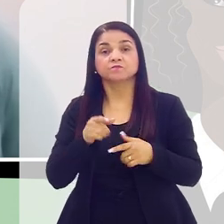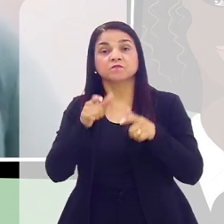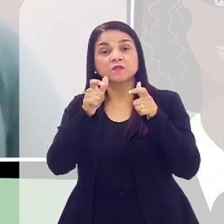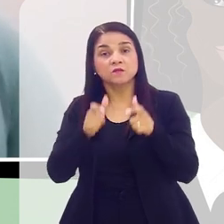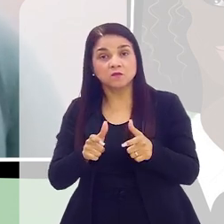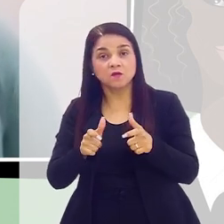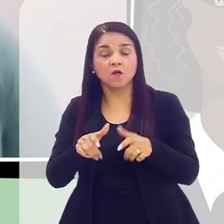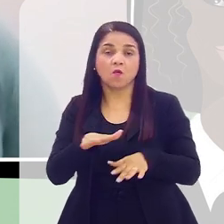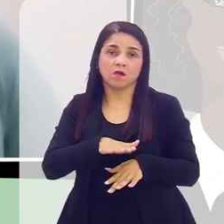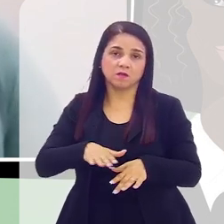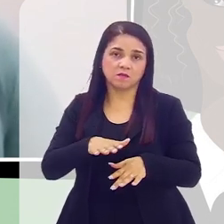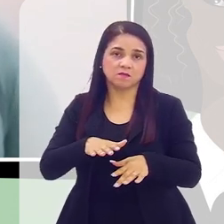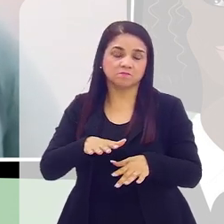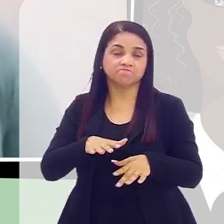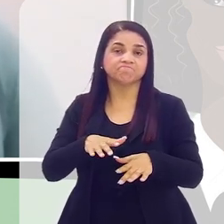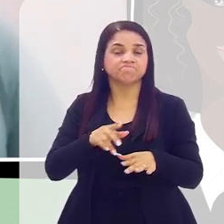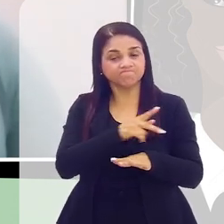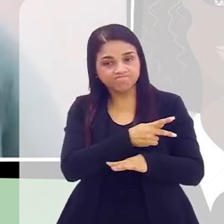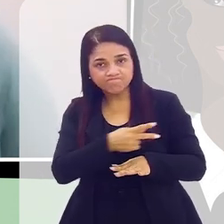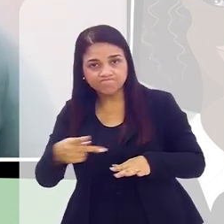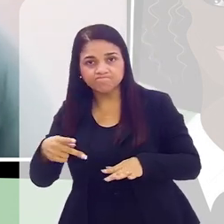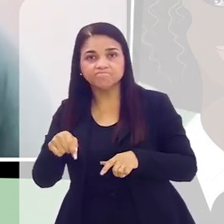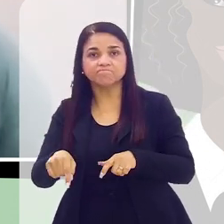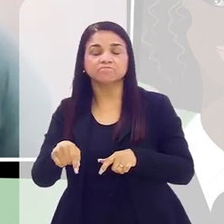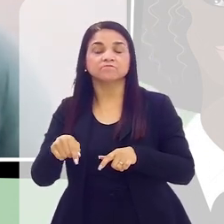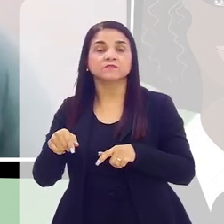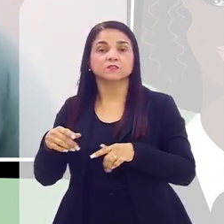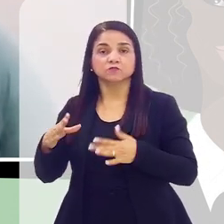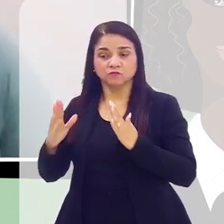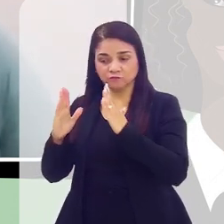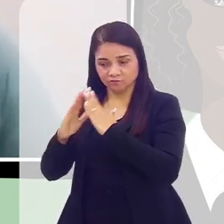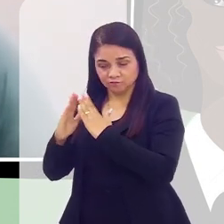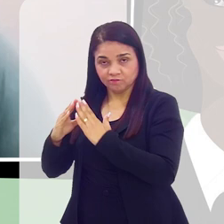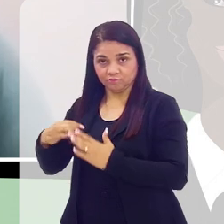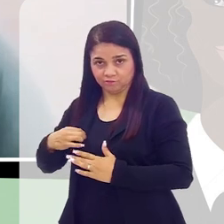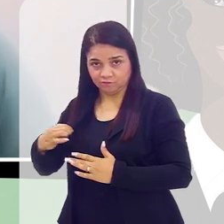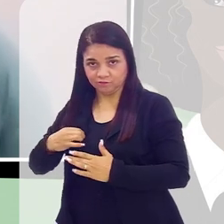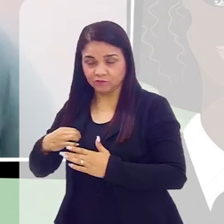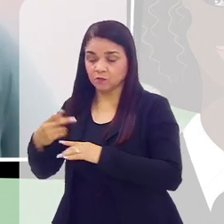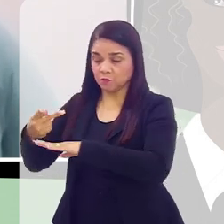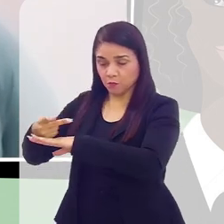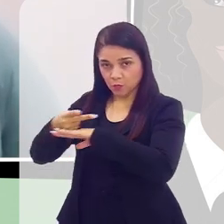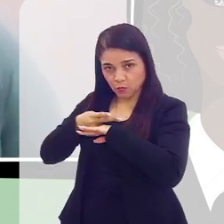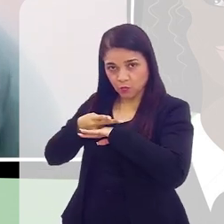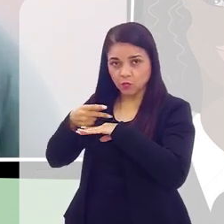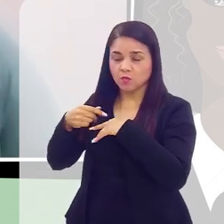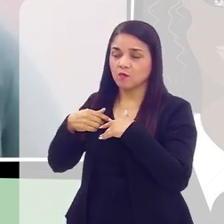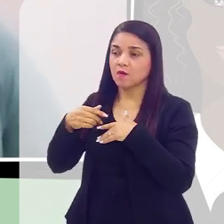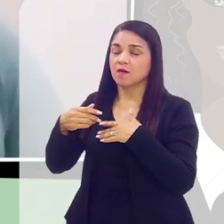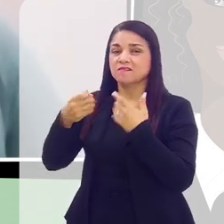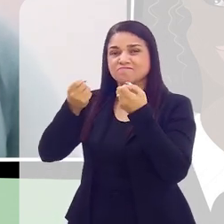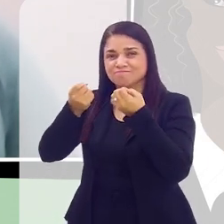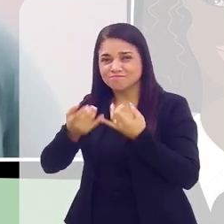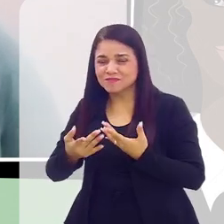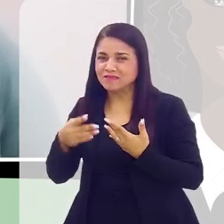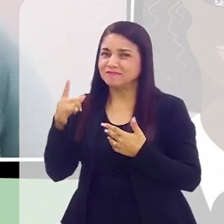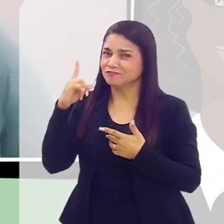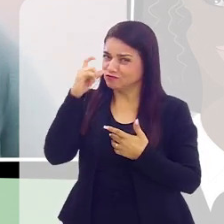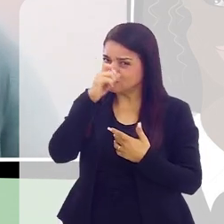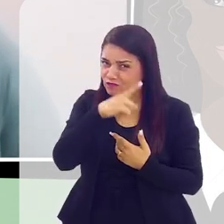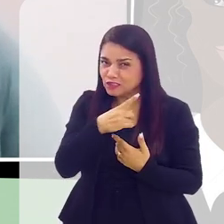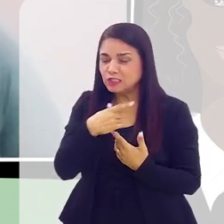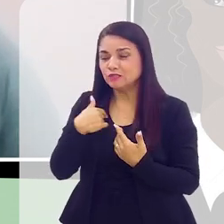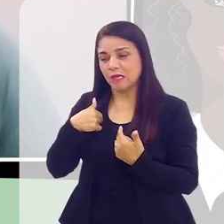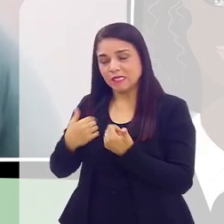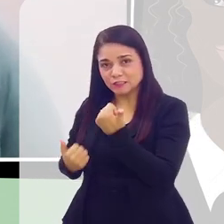quando é necessário. Os próprios voluntários locais me procuram, falam que às vezes está um pouco